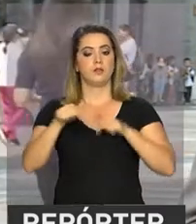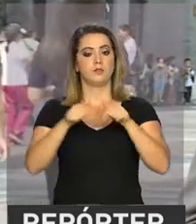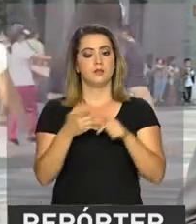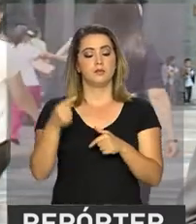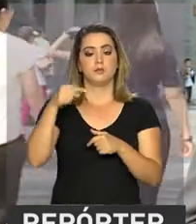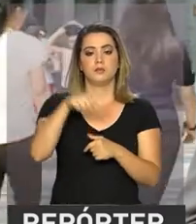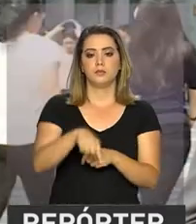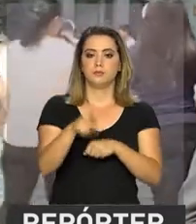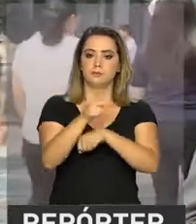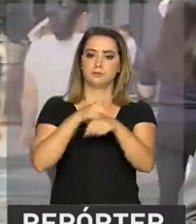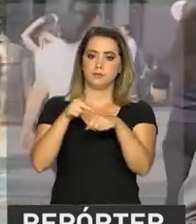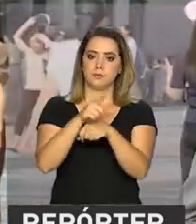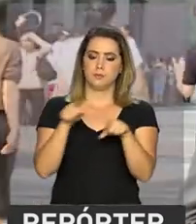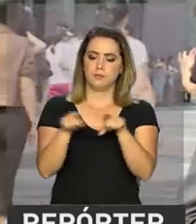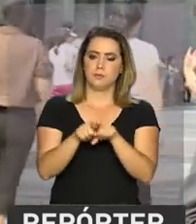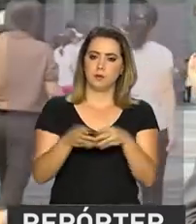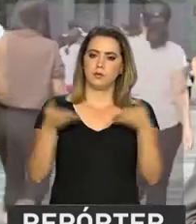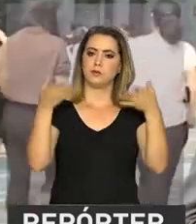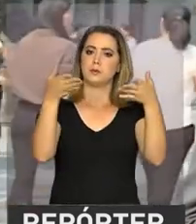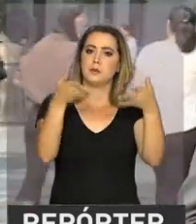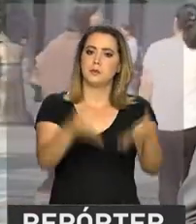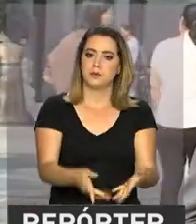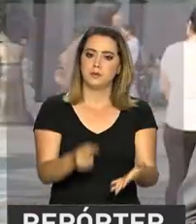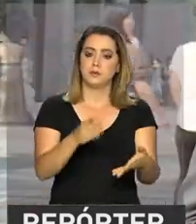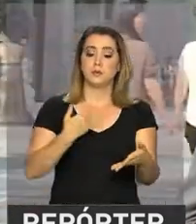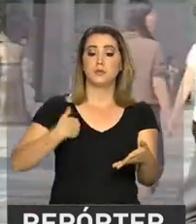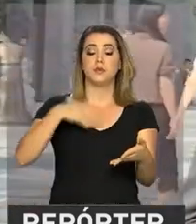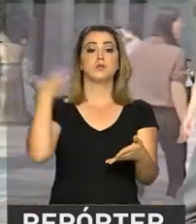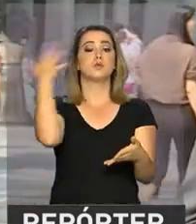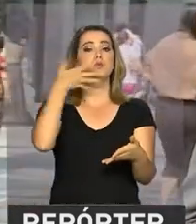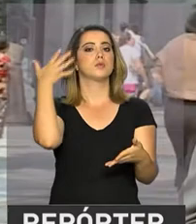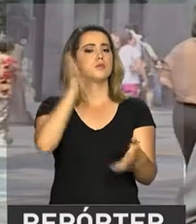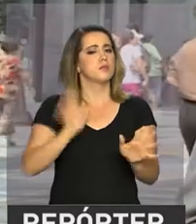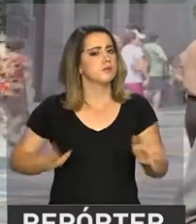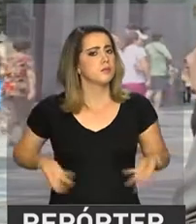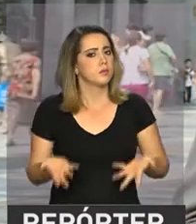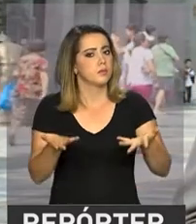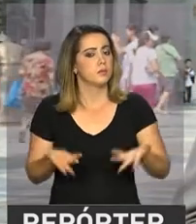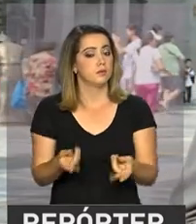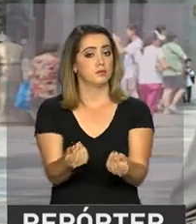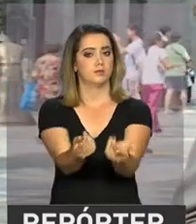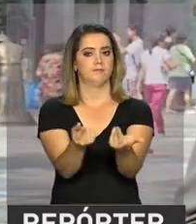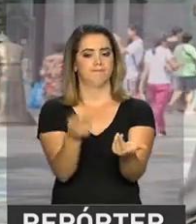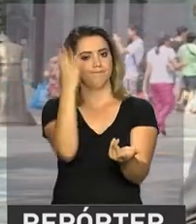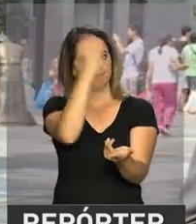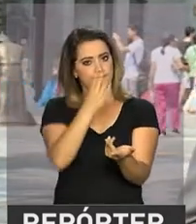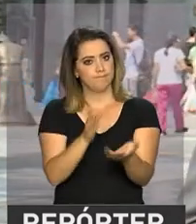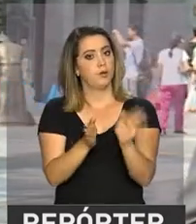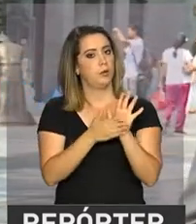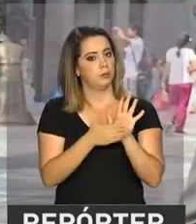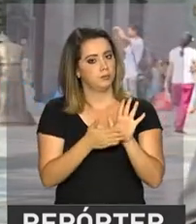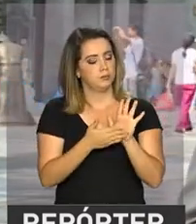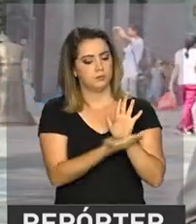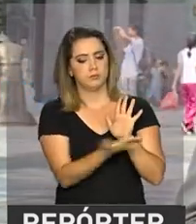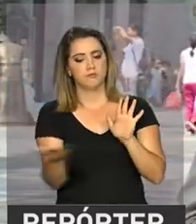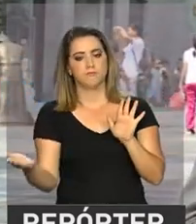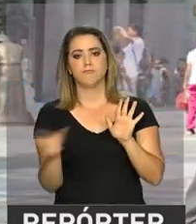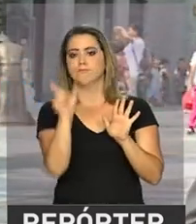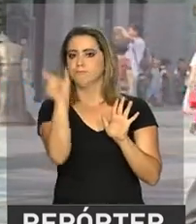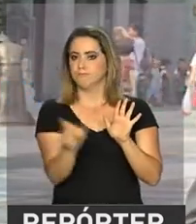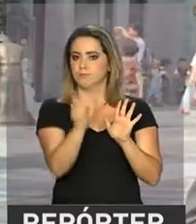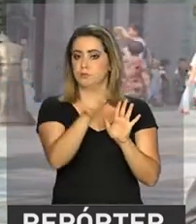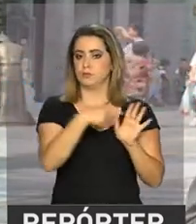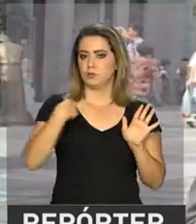país o presidente deve participar de um seminário de promoção de investimentos e apresentar aos chineses as